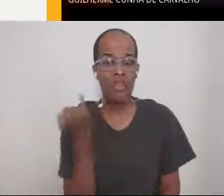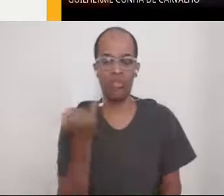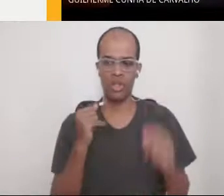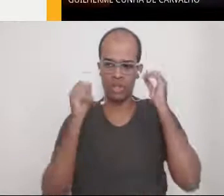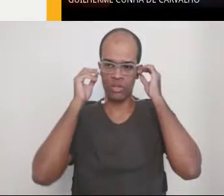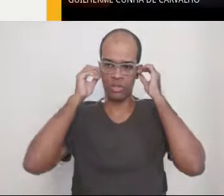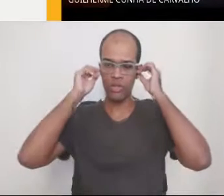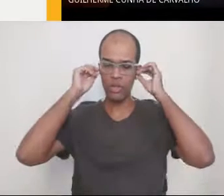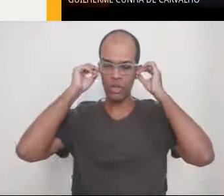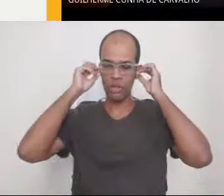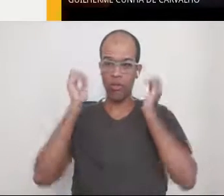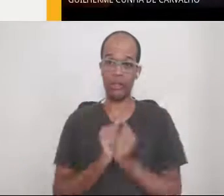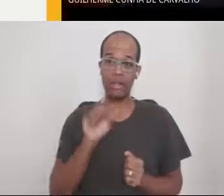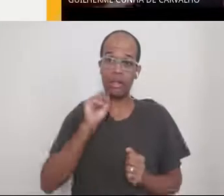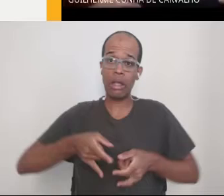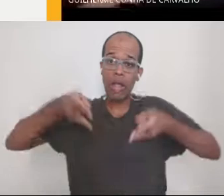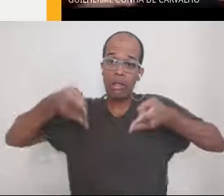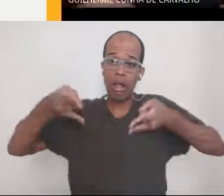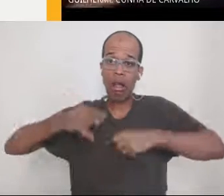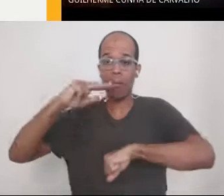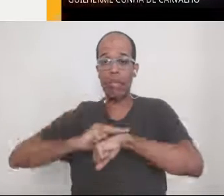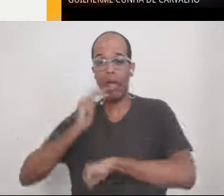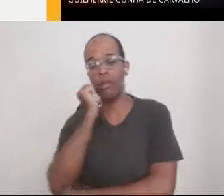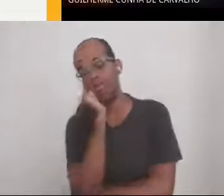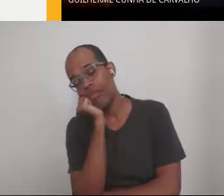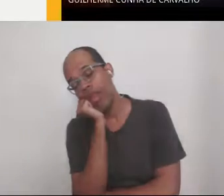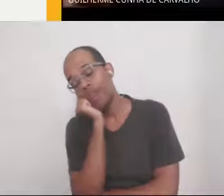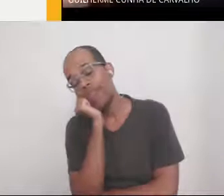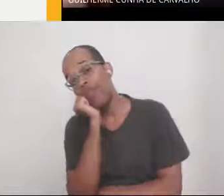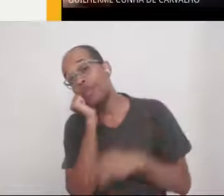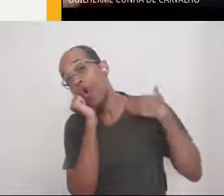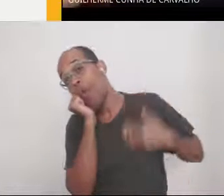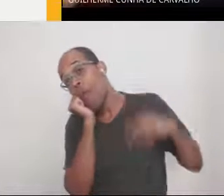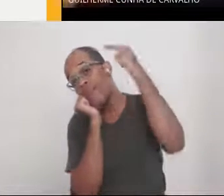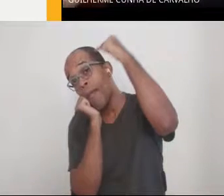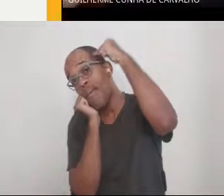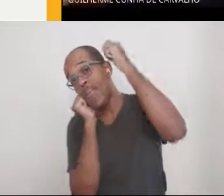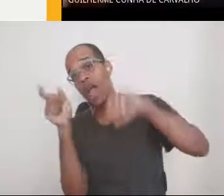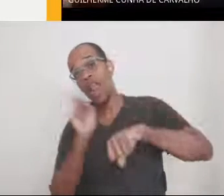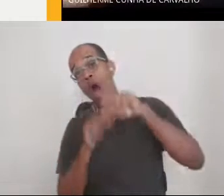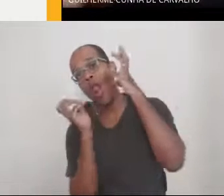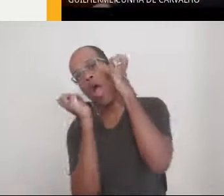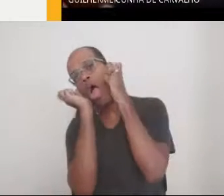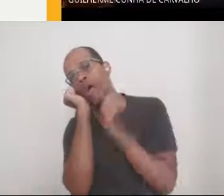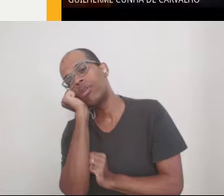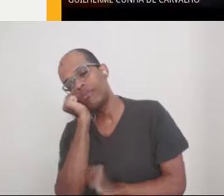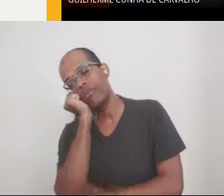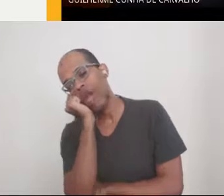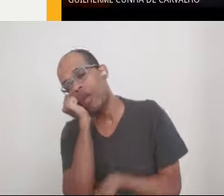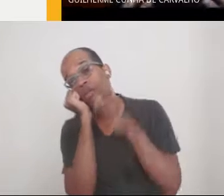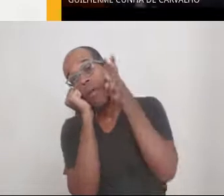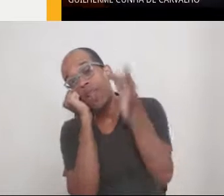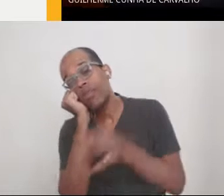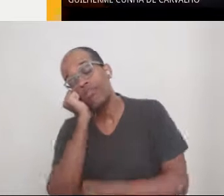cai, né? Quando a gente deita, o nosso corpo pensa que a gente vai dormir. Não importa o que, né? Ah, não, mas eu vou prestar atenção aqui.